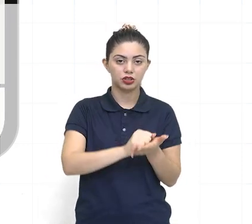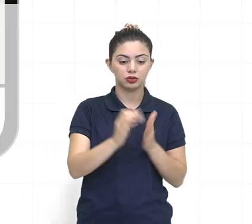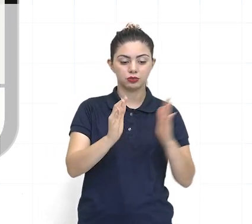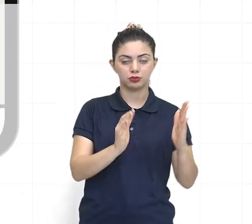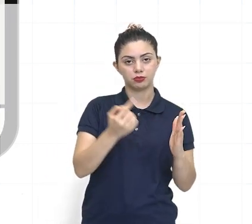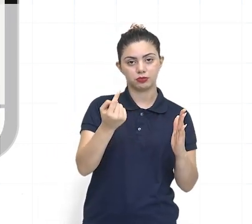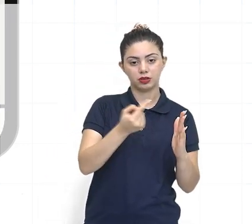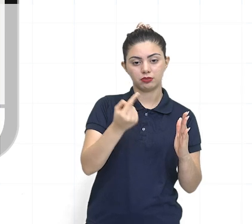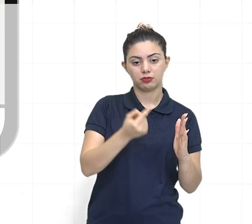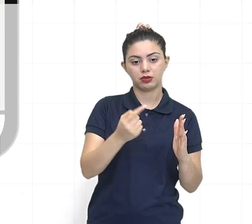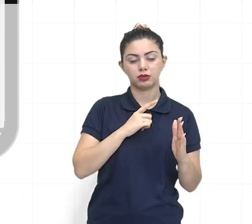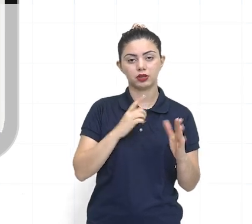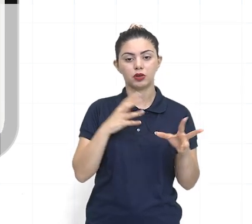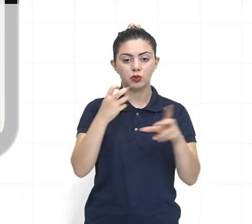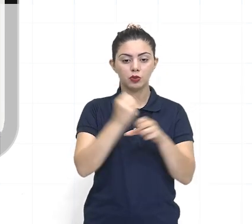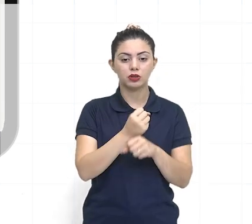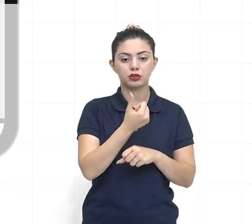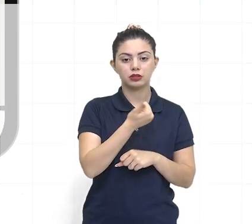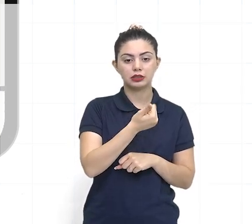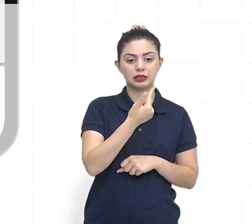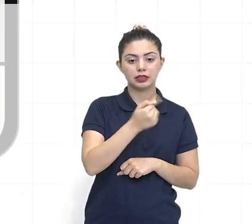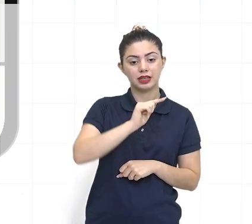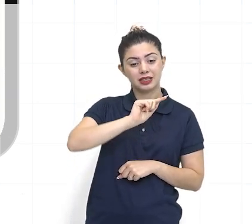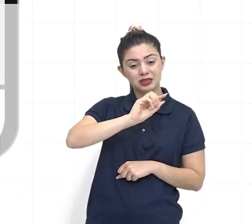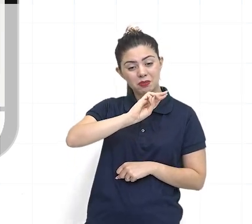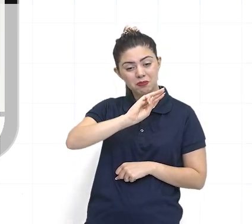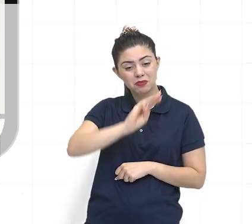Olimpíada, nós temos